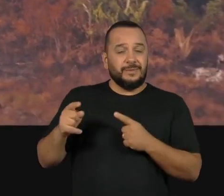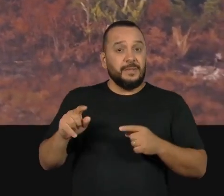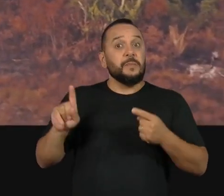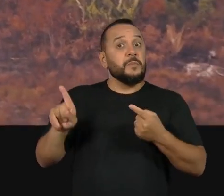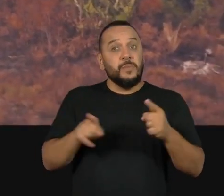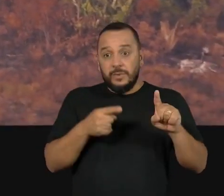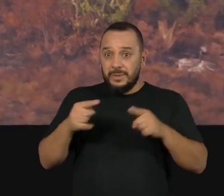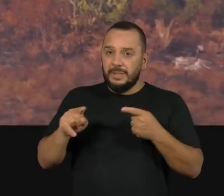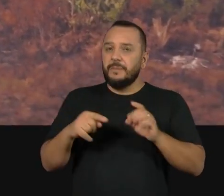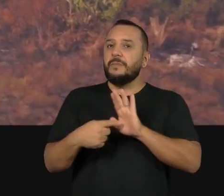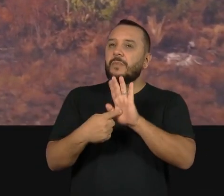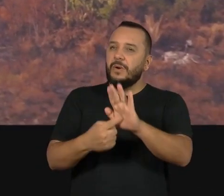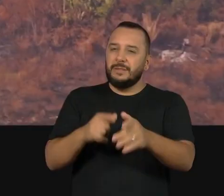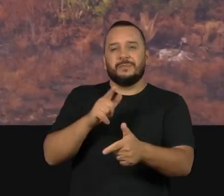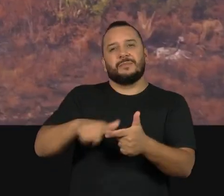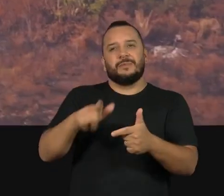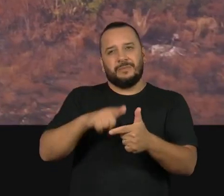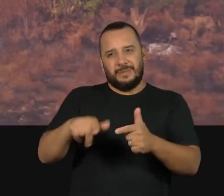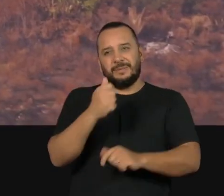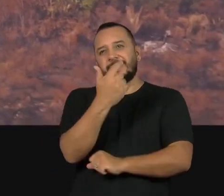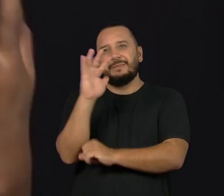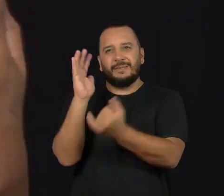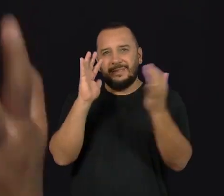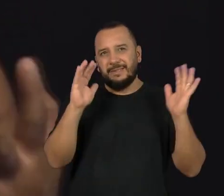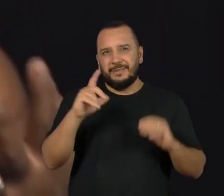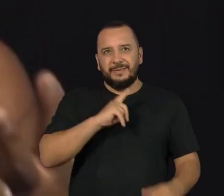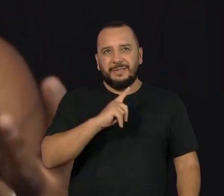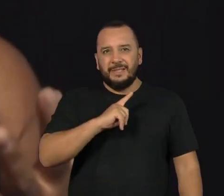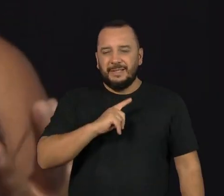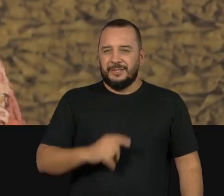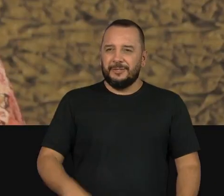já antecipavam problemas ambientais.